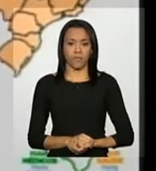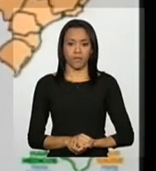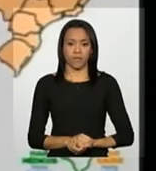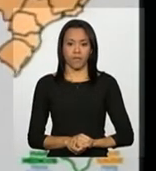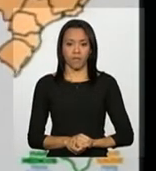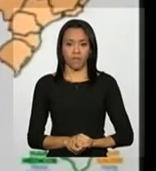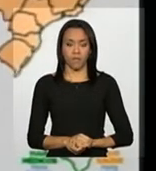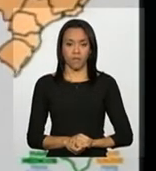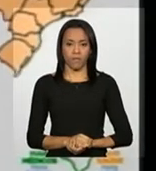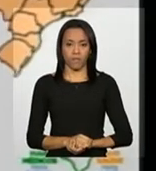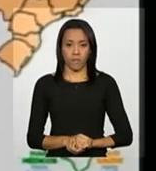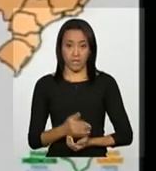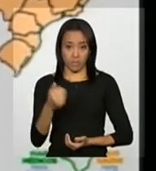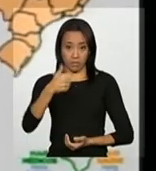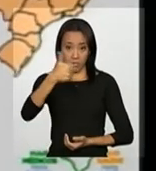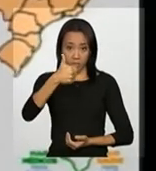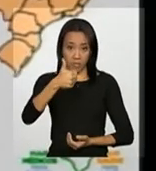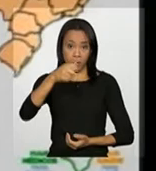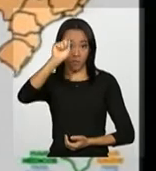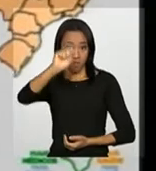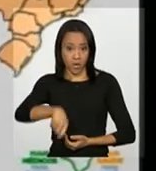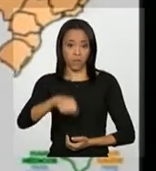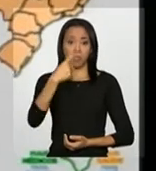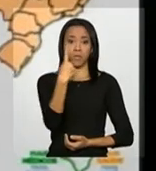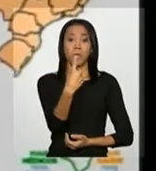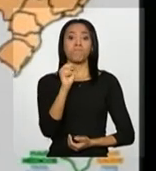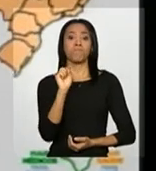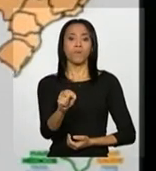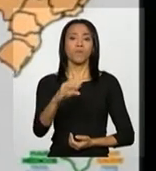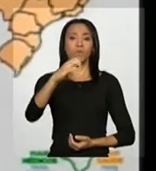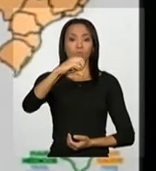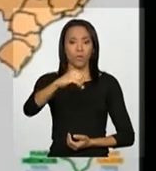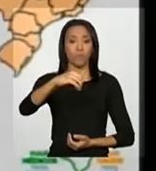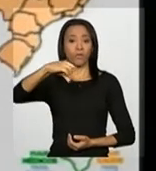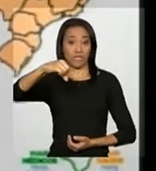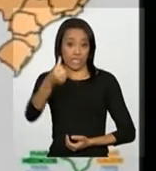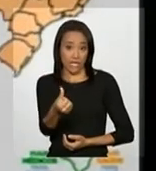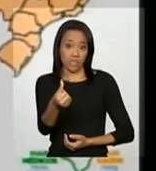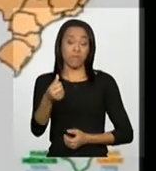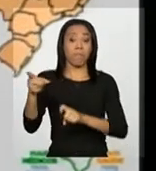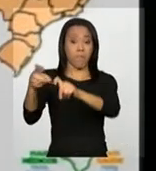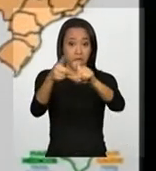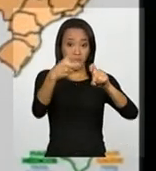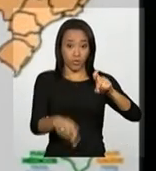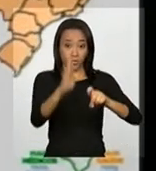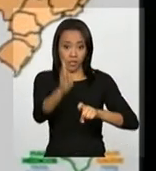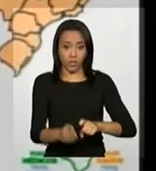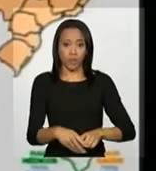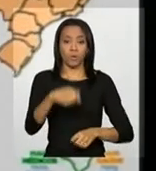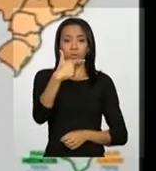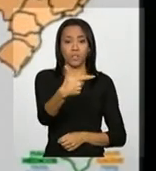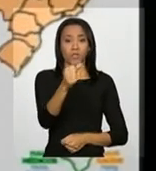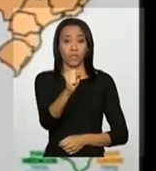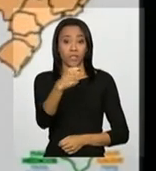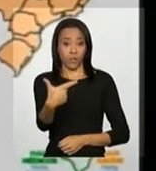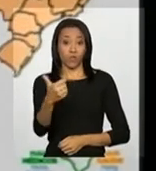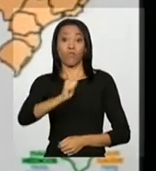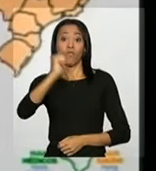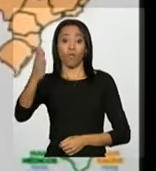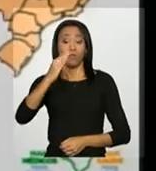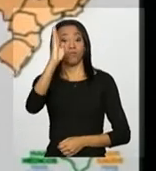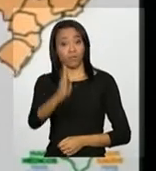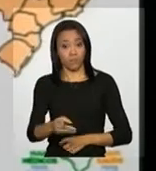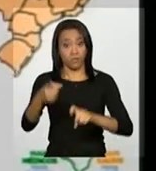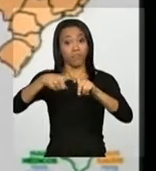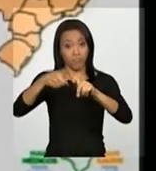nesse primeiro mês nós tivemos 1096 médicos brasileiros 282 estrangeiros que homologaram a participação na